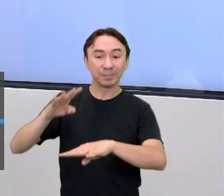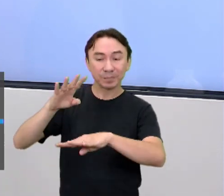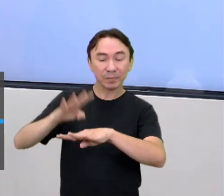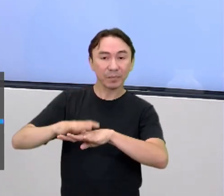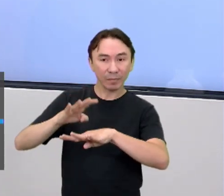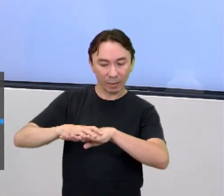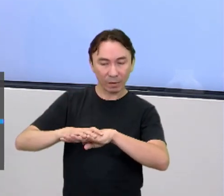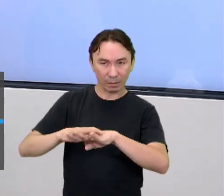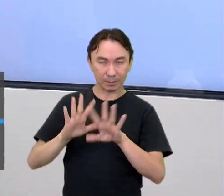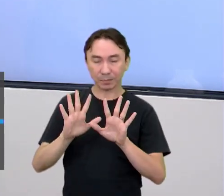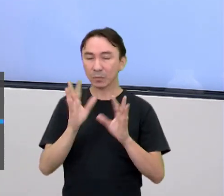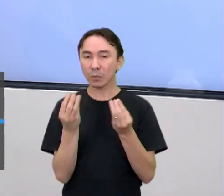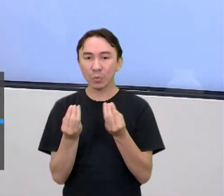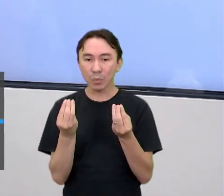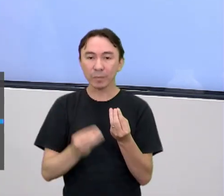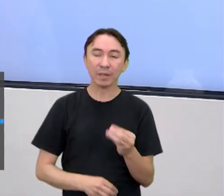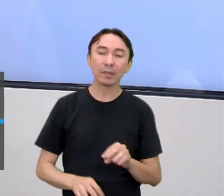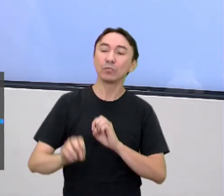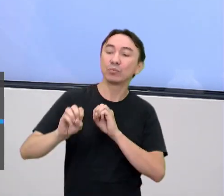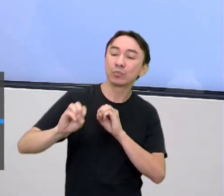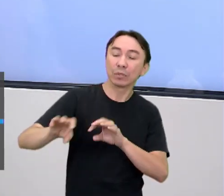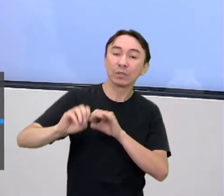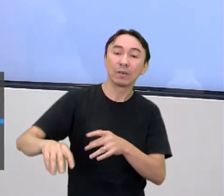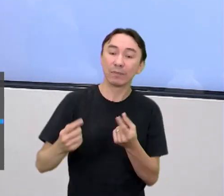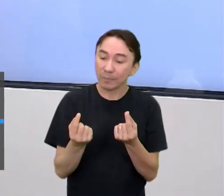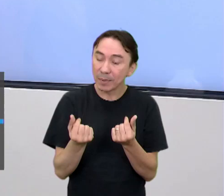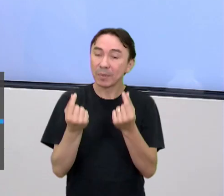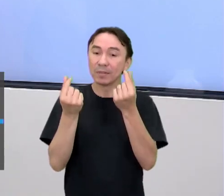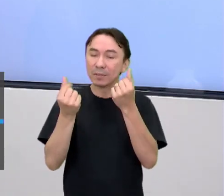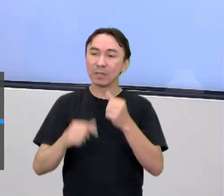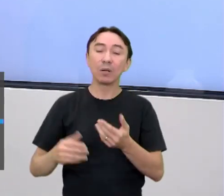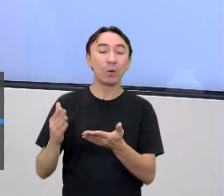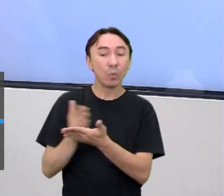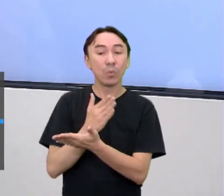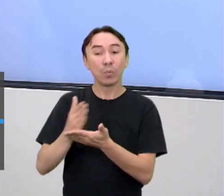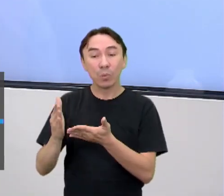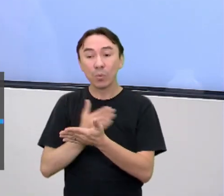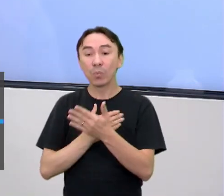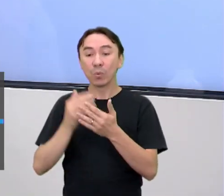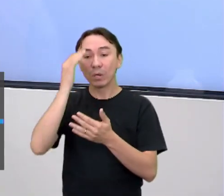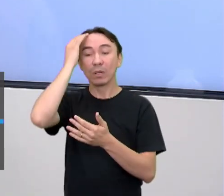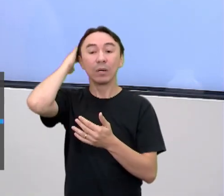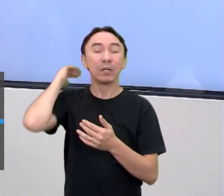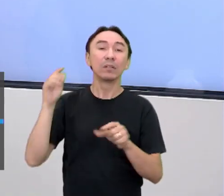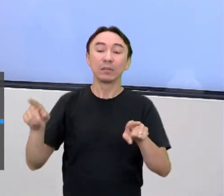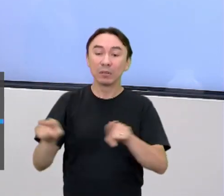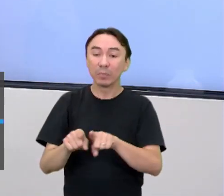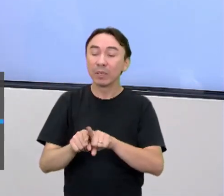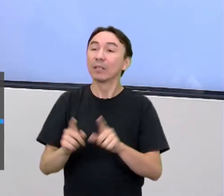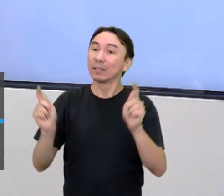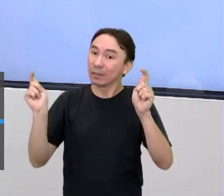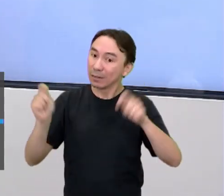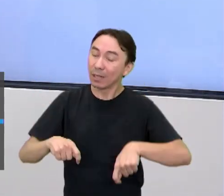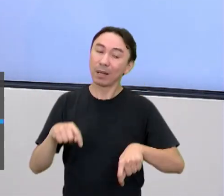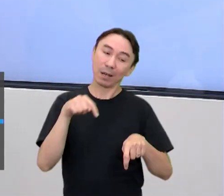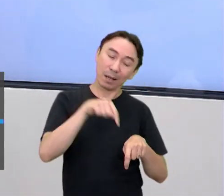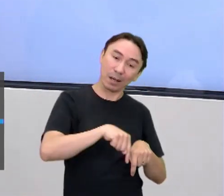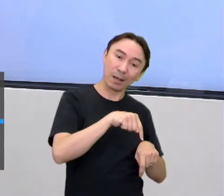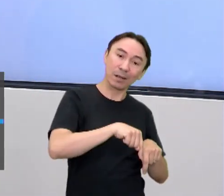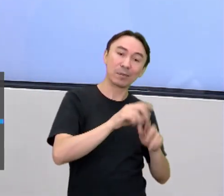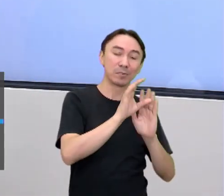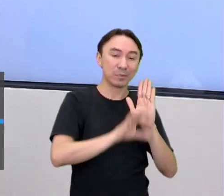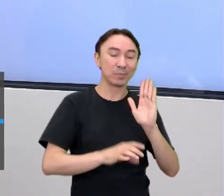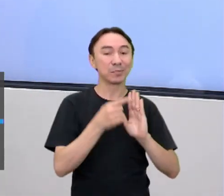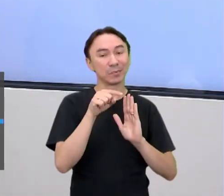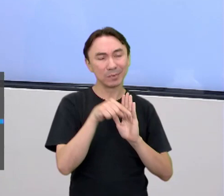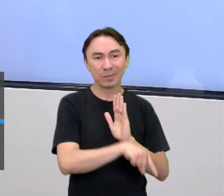financeira, né? E a gente tava pegando situações, problemas que caberiam, por exemplo, no nosso aprofundamento curricular, né? Não esse, o